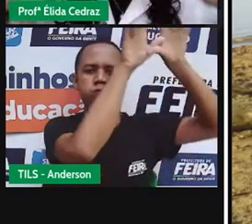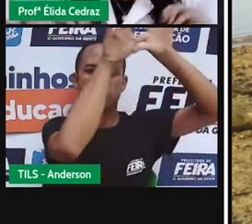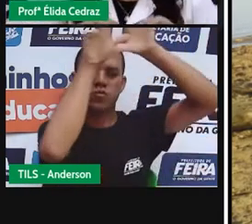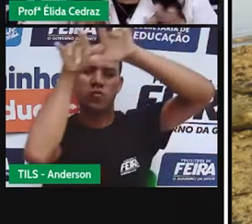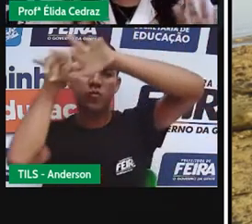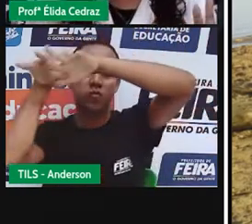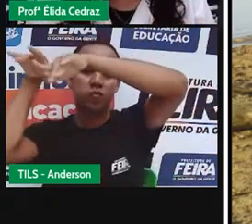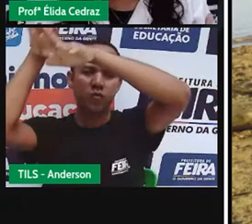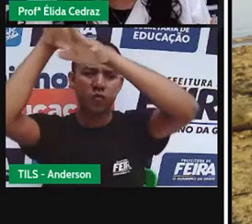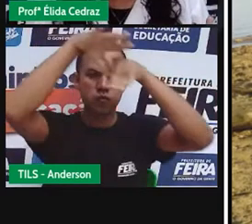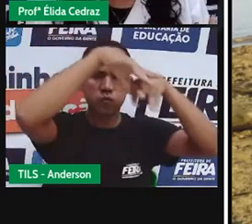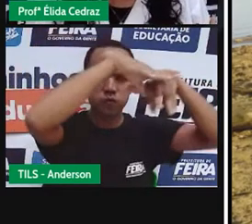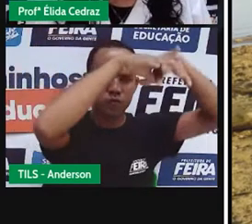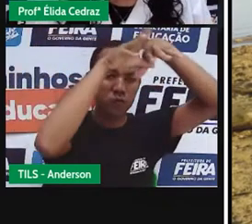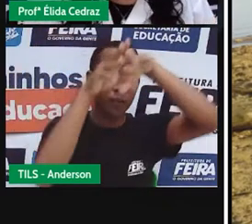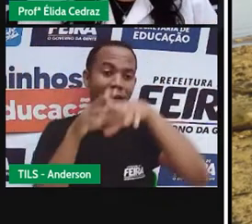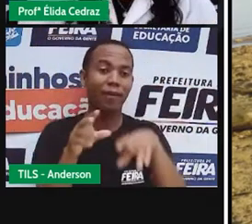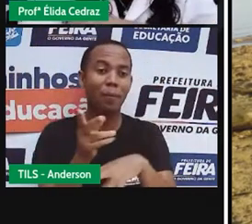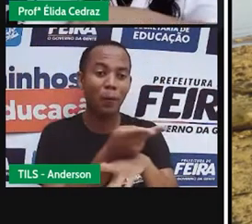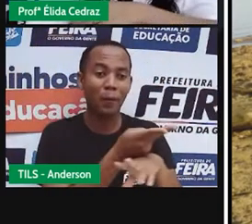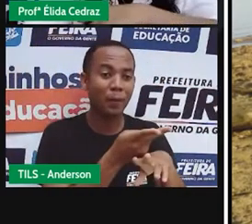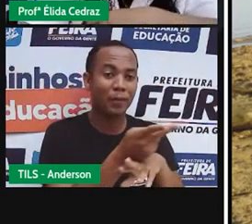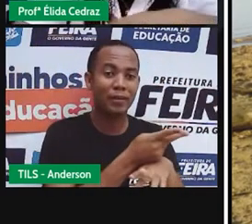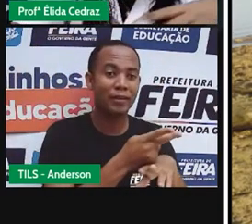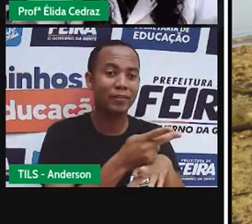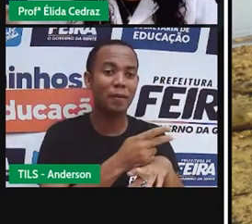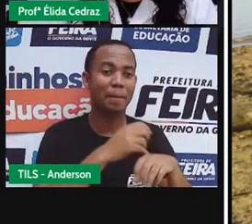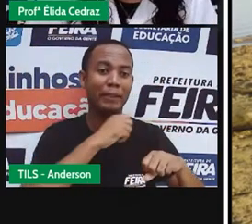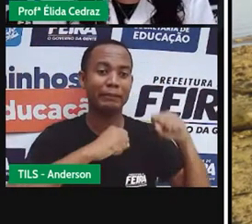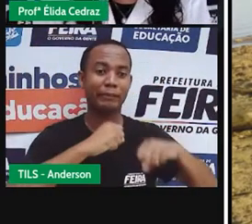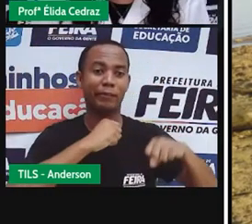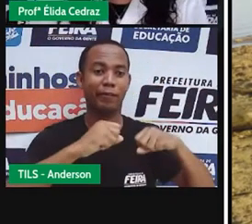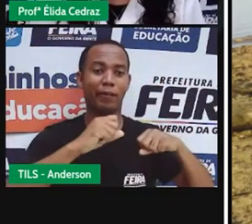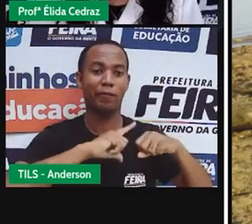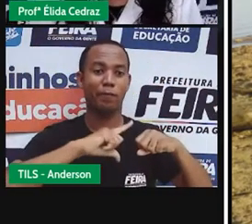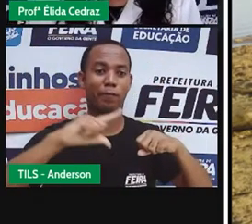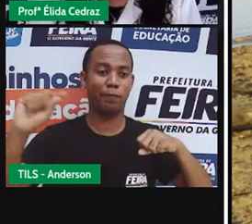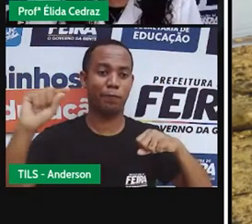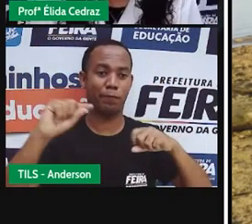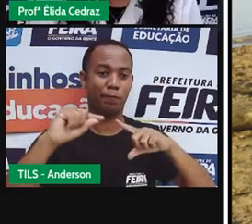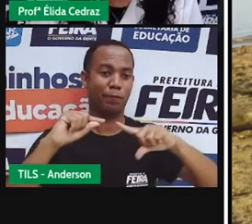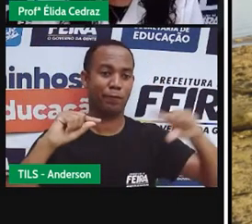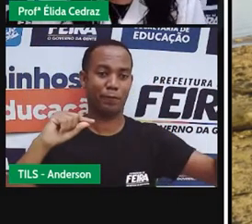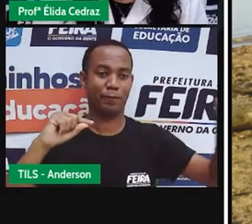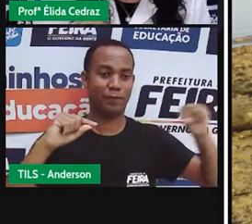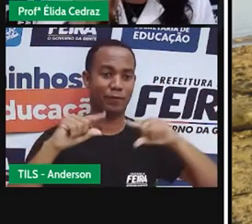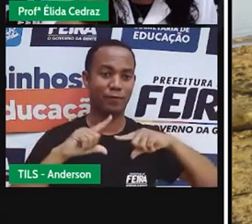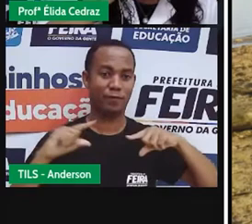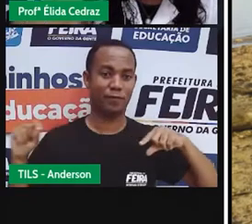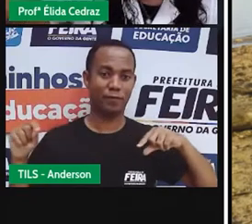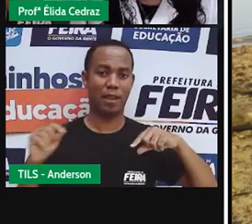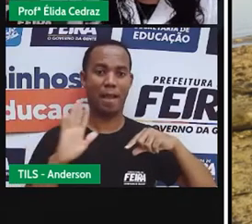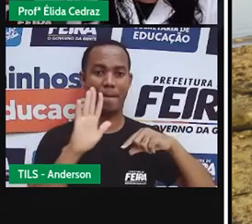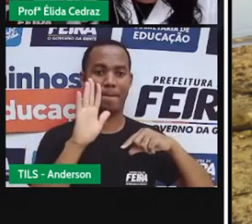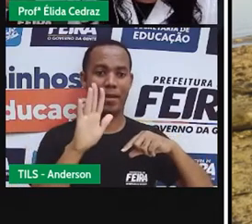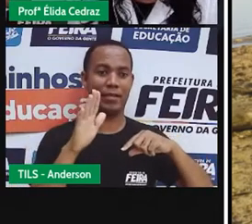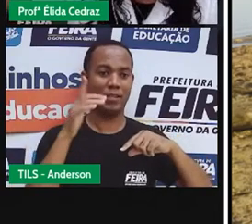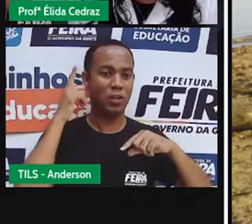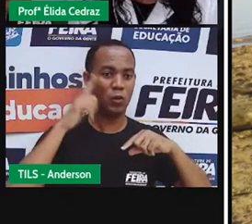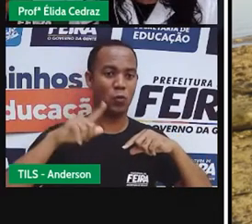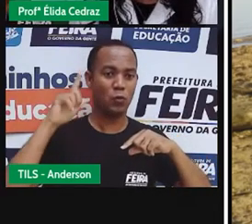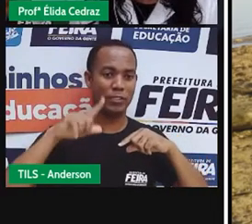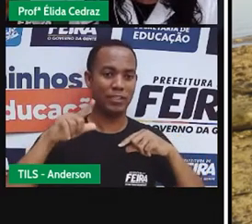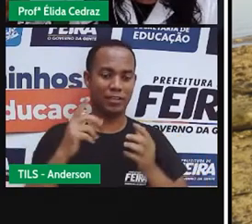voar atrás dos passarinhos. E eles têm que sair correndo. Se eles conseguirem vir para o lugar